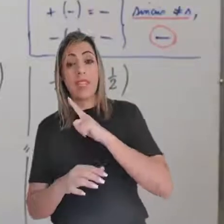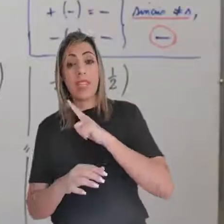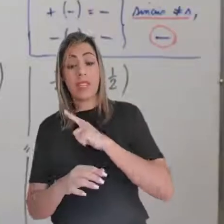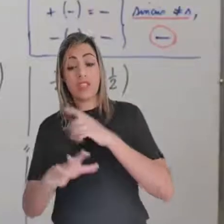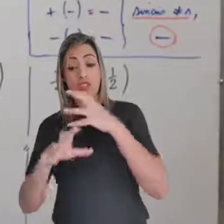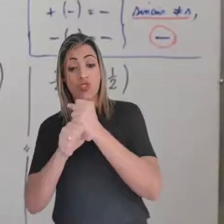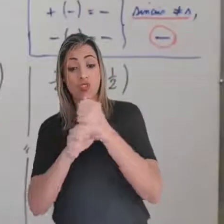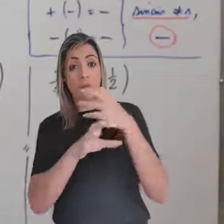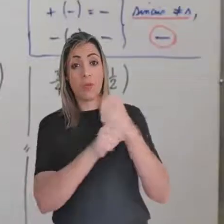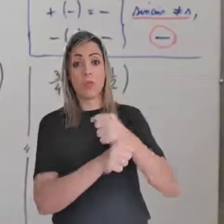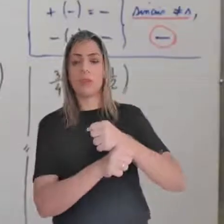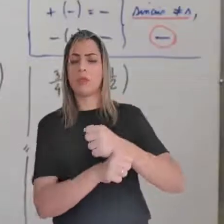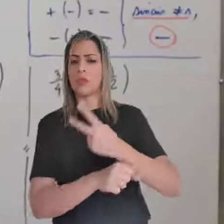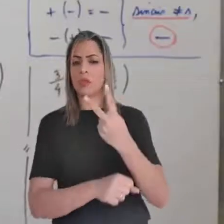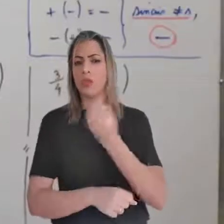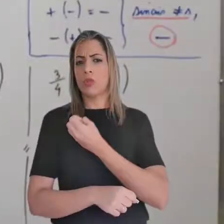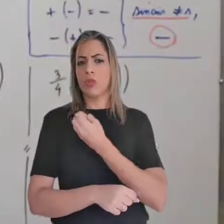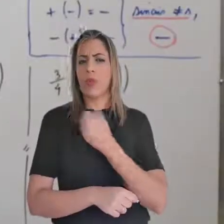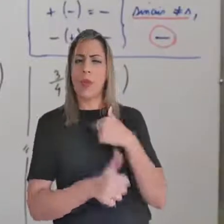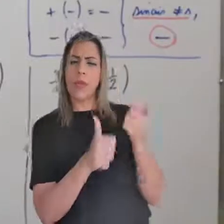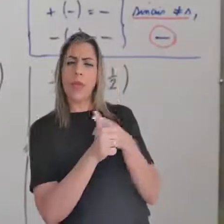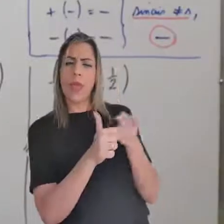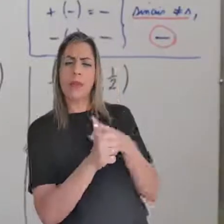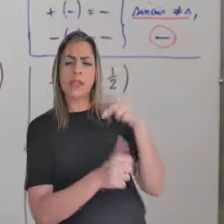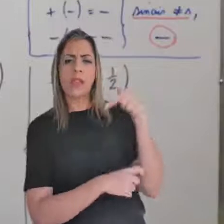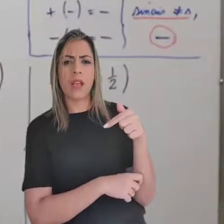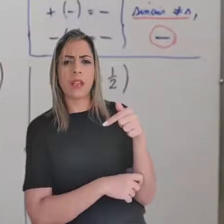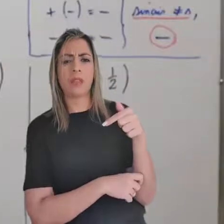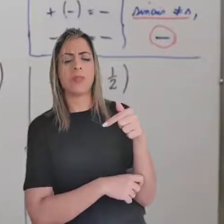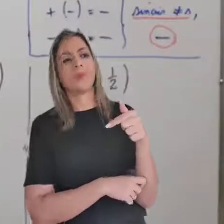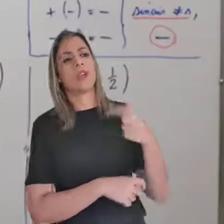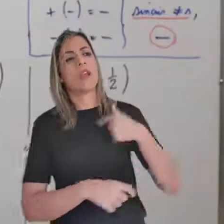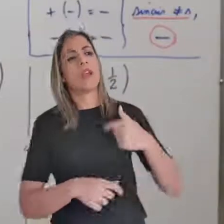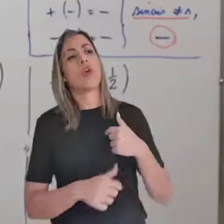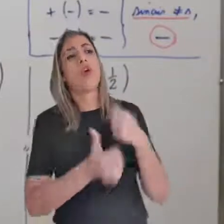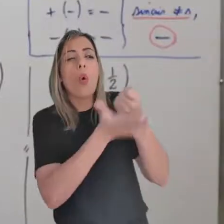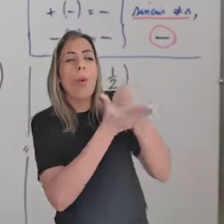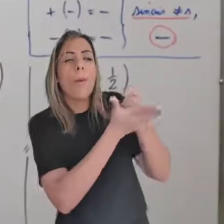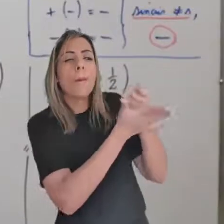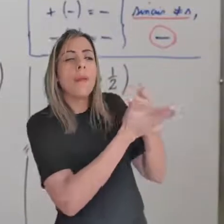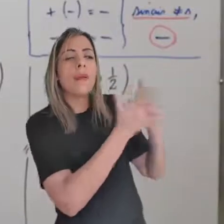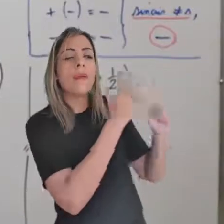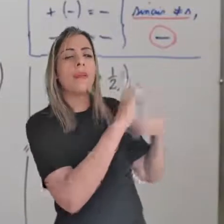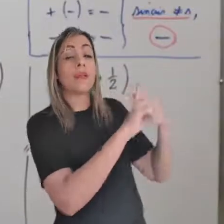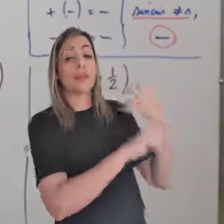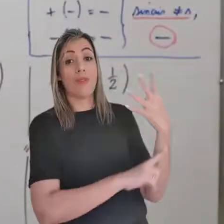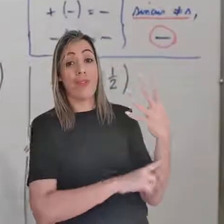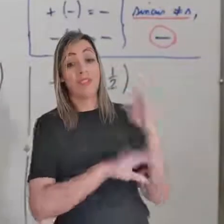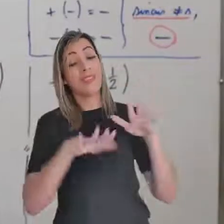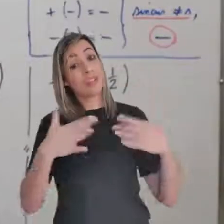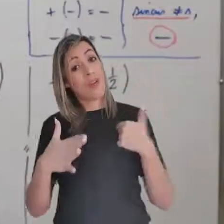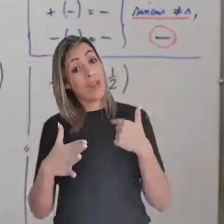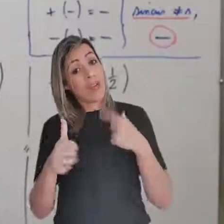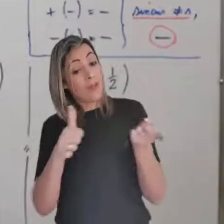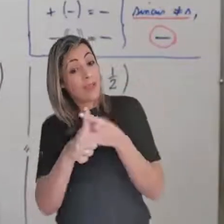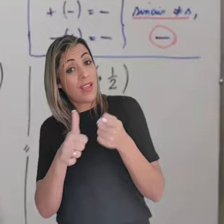de dois números inteiros, ou seja, eu devia 7 na padaria, gastei R$4 lá na padaria, portanto,